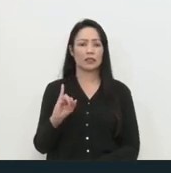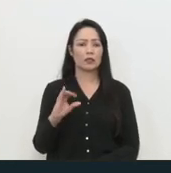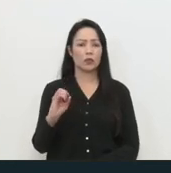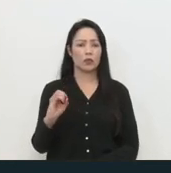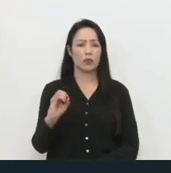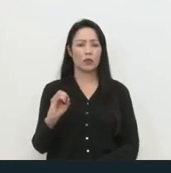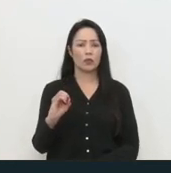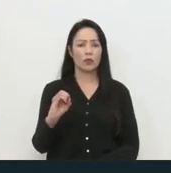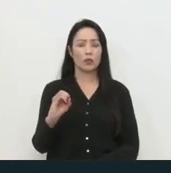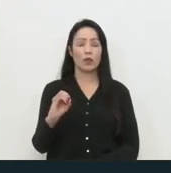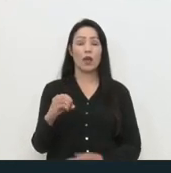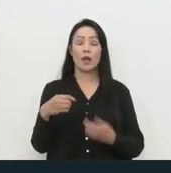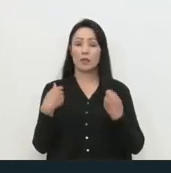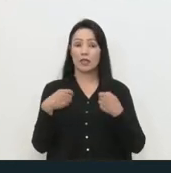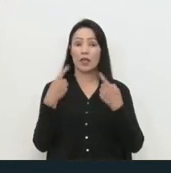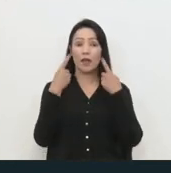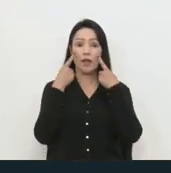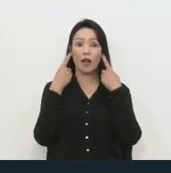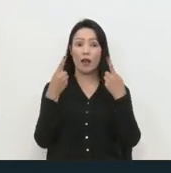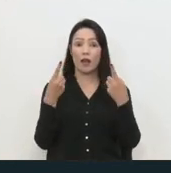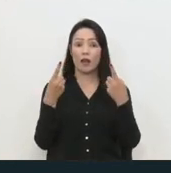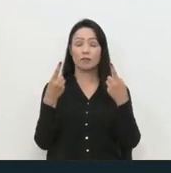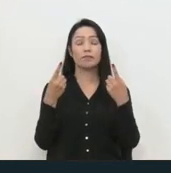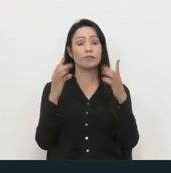que possa ter um olhar